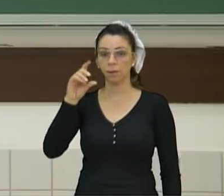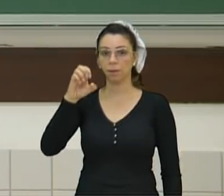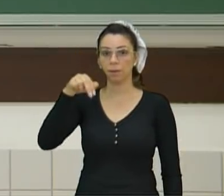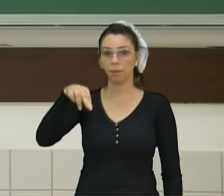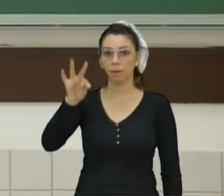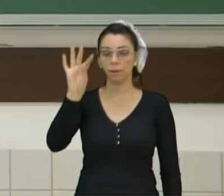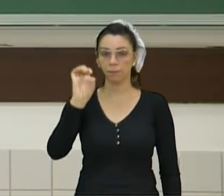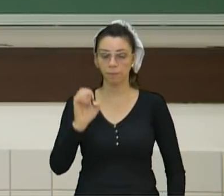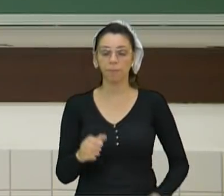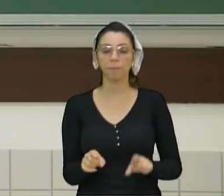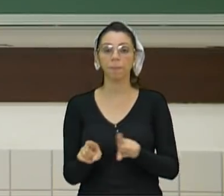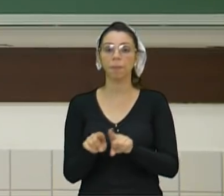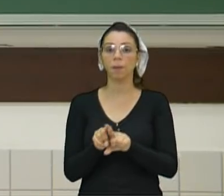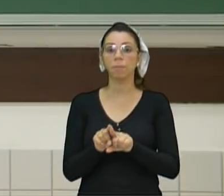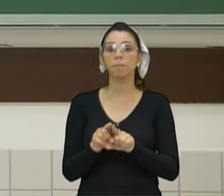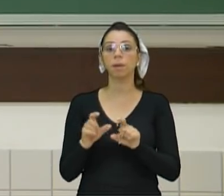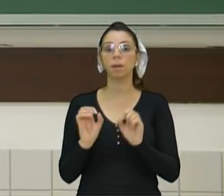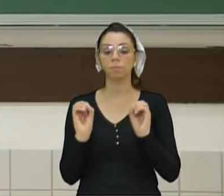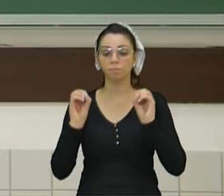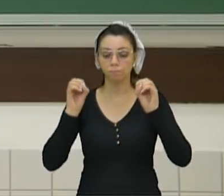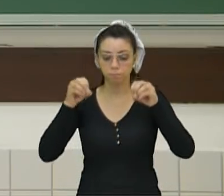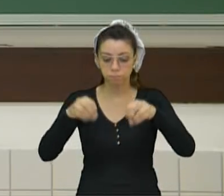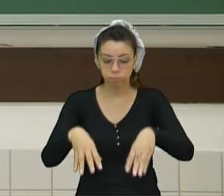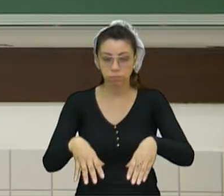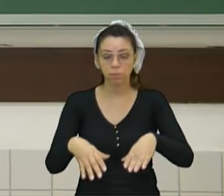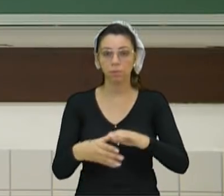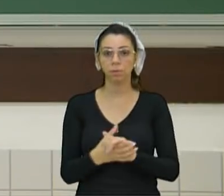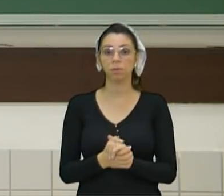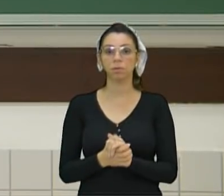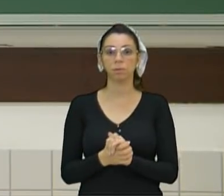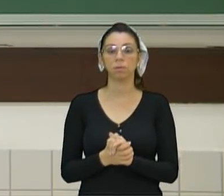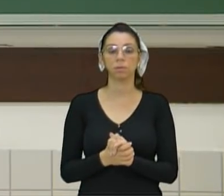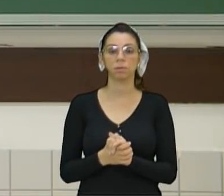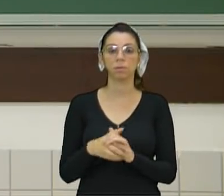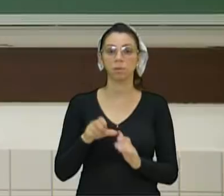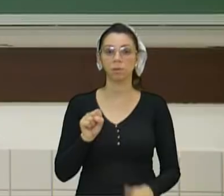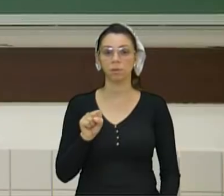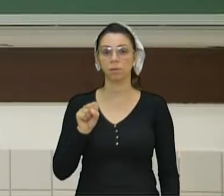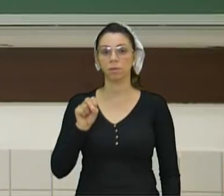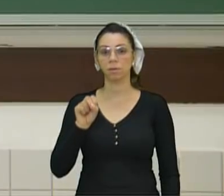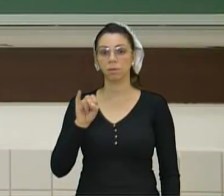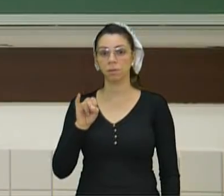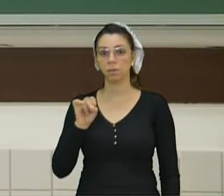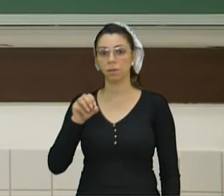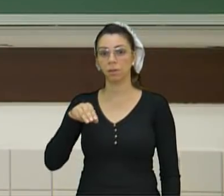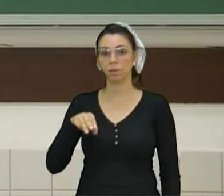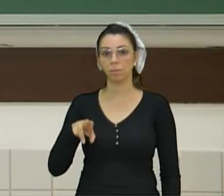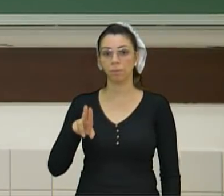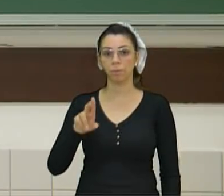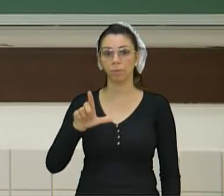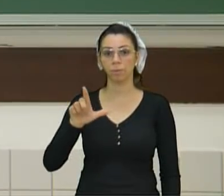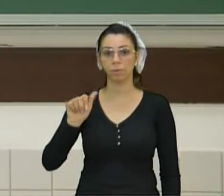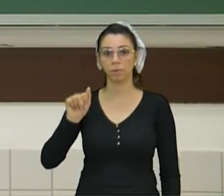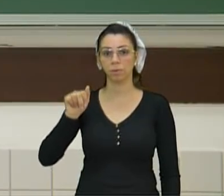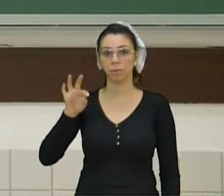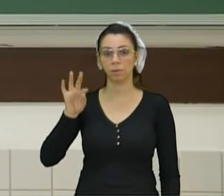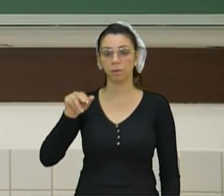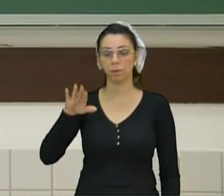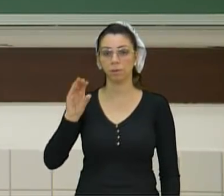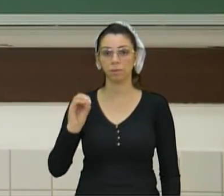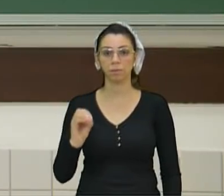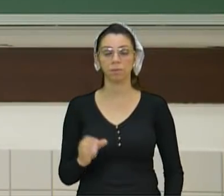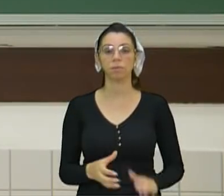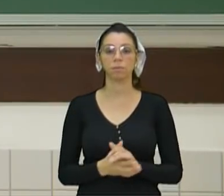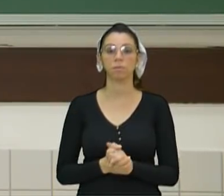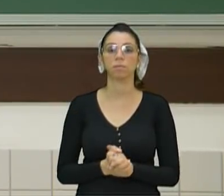lá sem reposição, e também começamos a ter a ideia aí do que é um evento independente, certo? Quando a